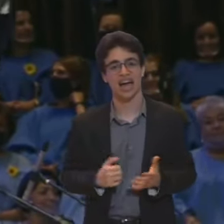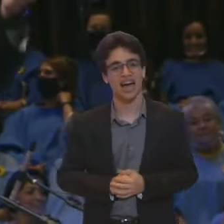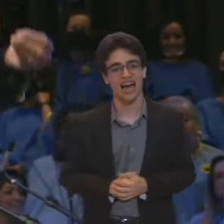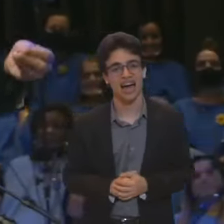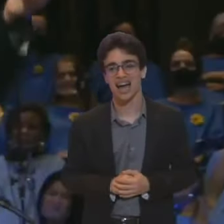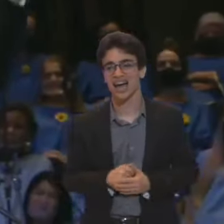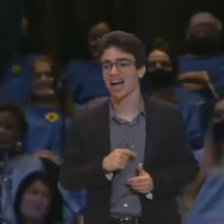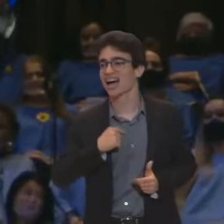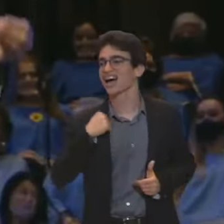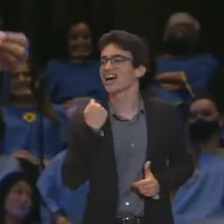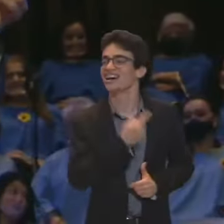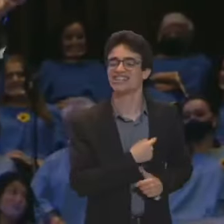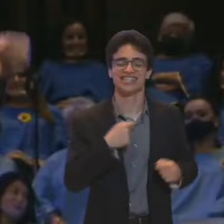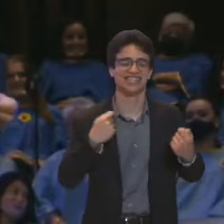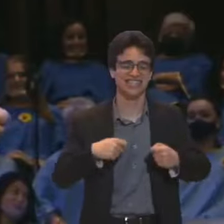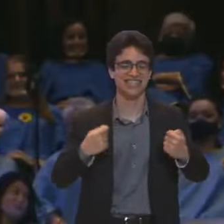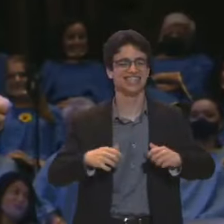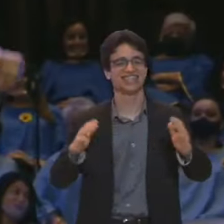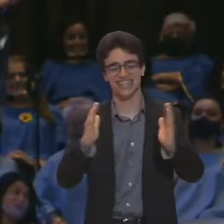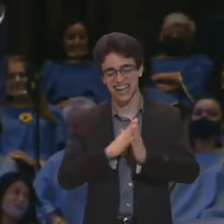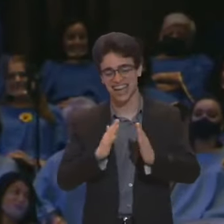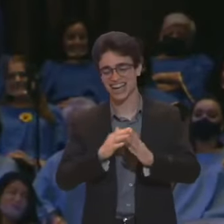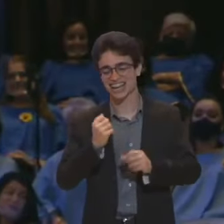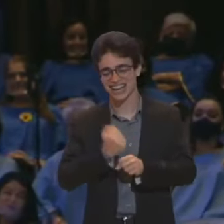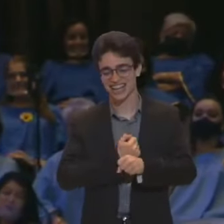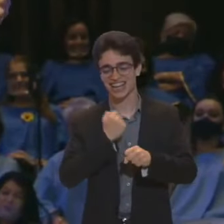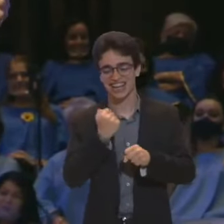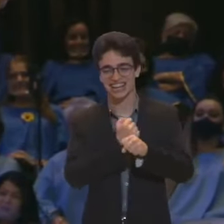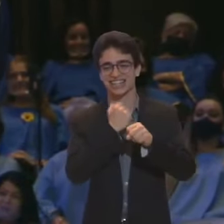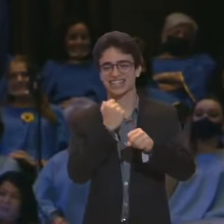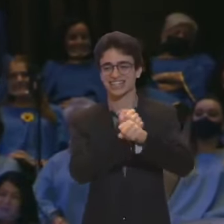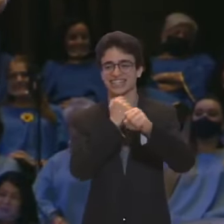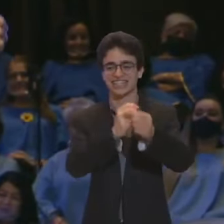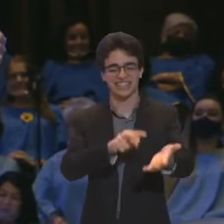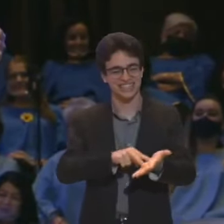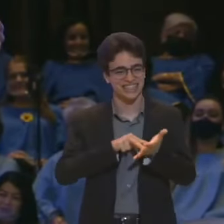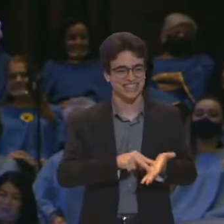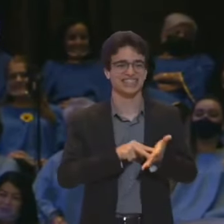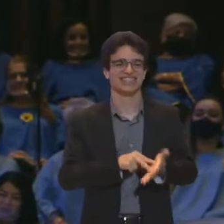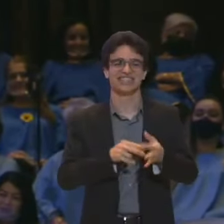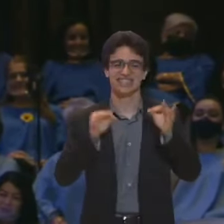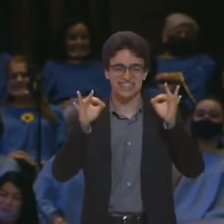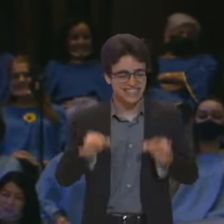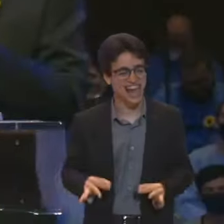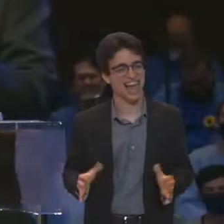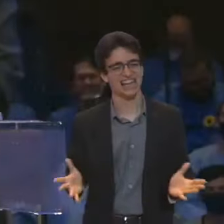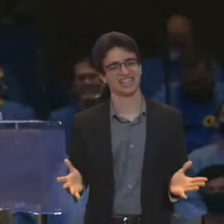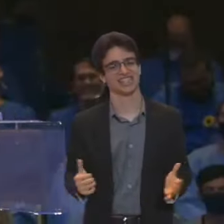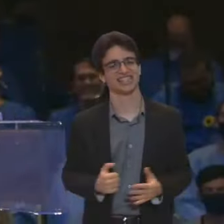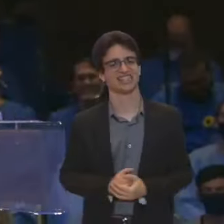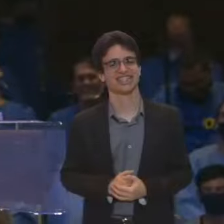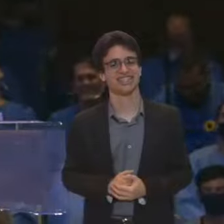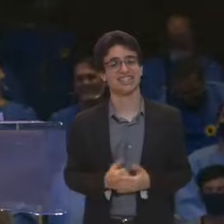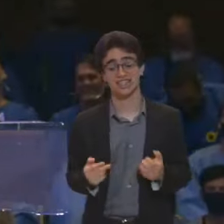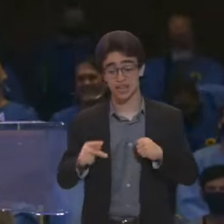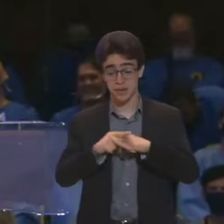precisa construir a nossa casa da missão no alicerce certo, que é o amor. Quando Pedro